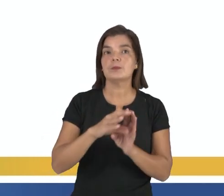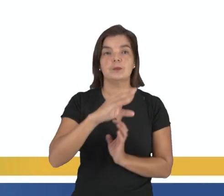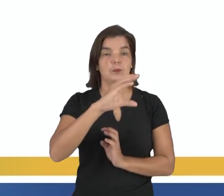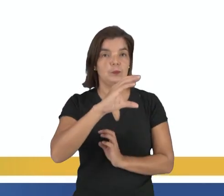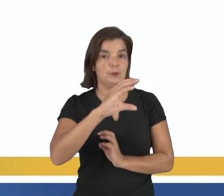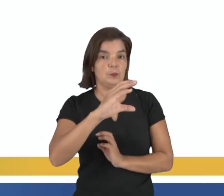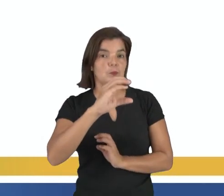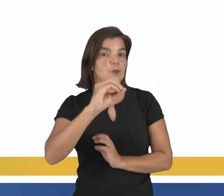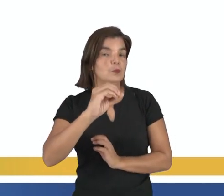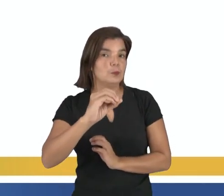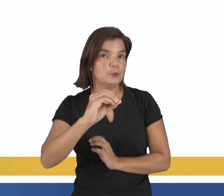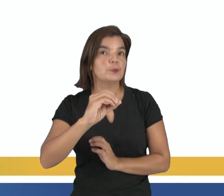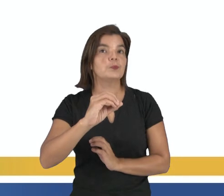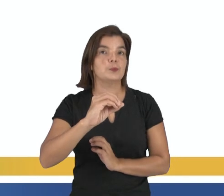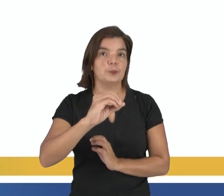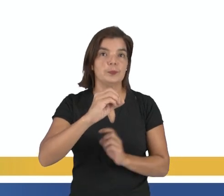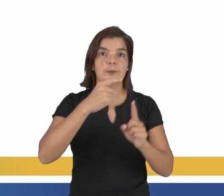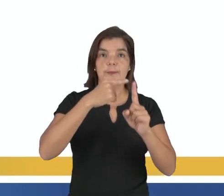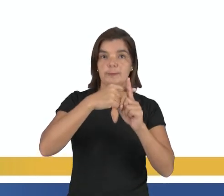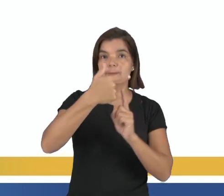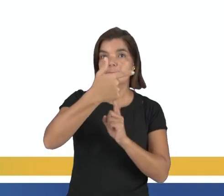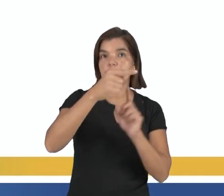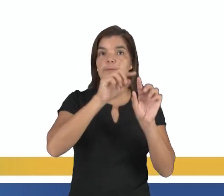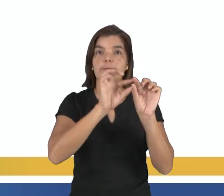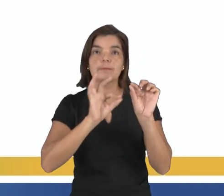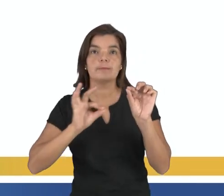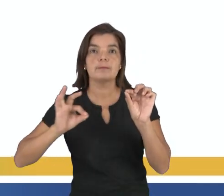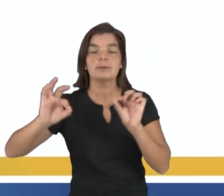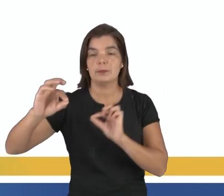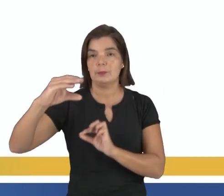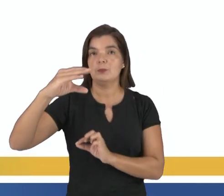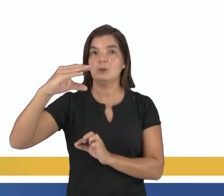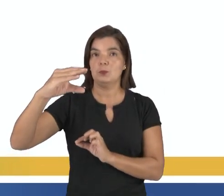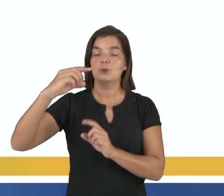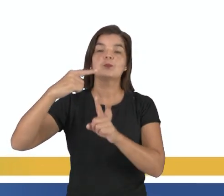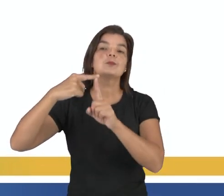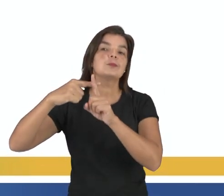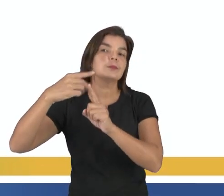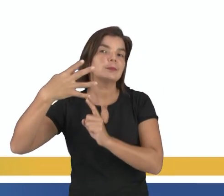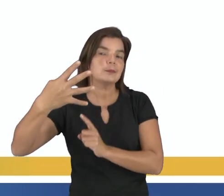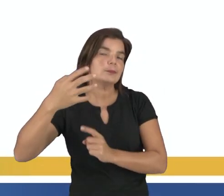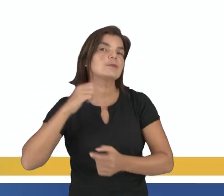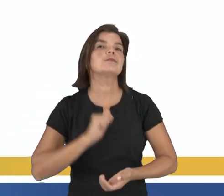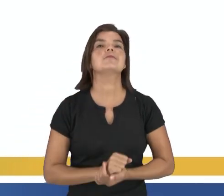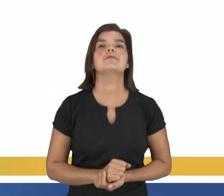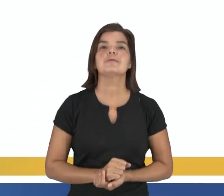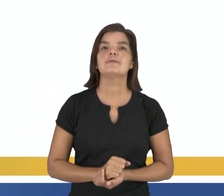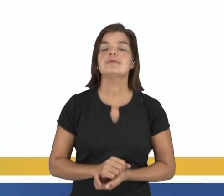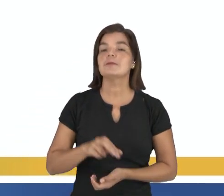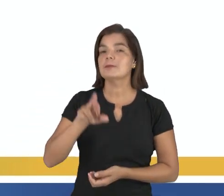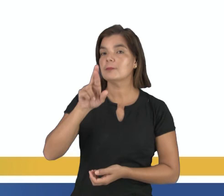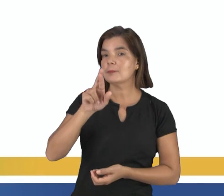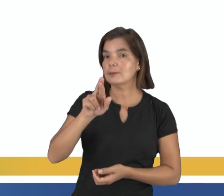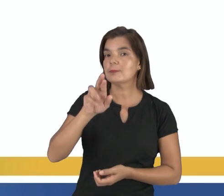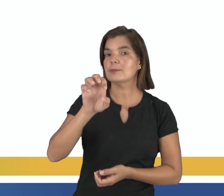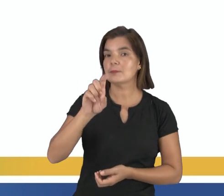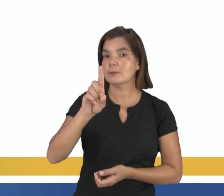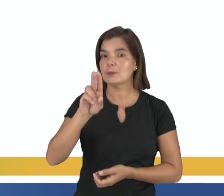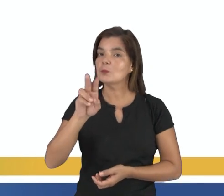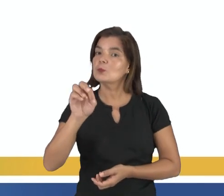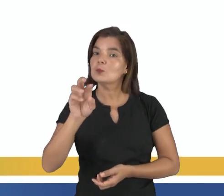O carbono, ó, foi de +2 para +4. Então, ele oxidou, é o